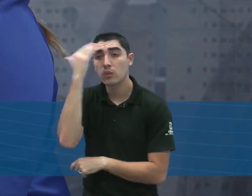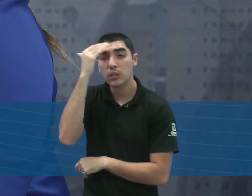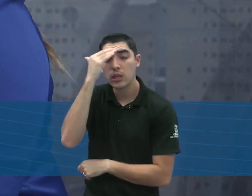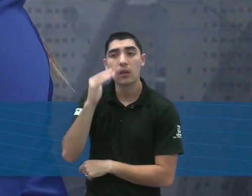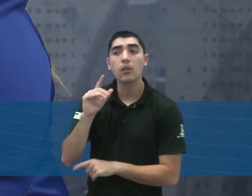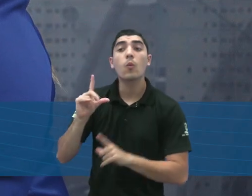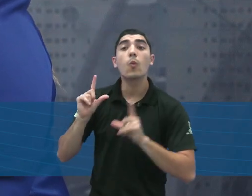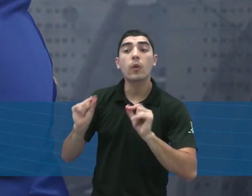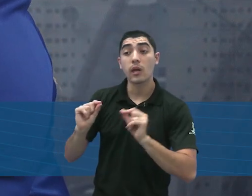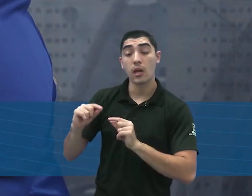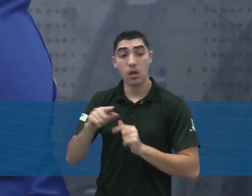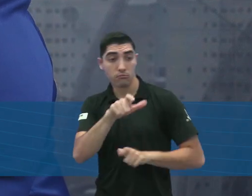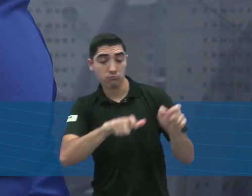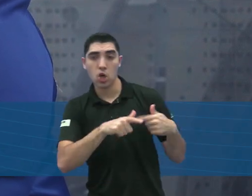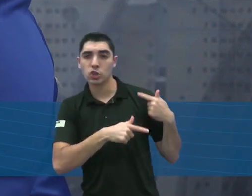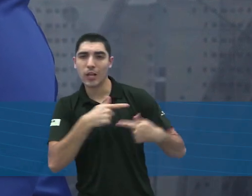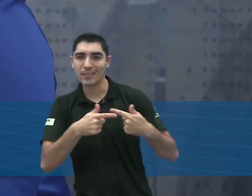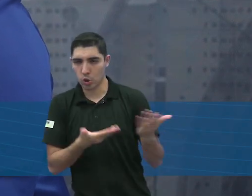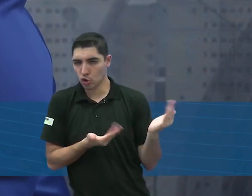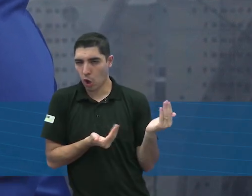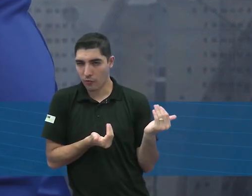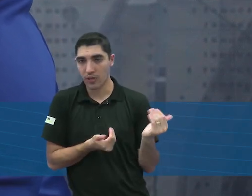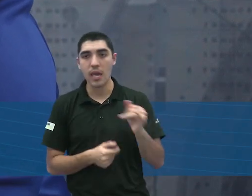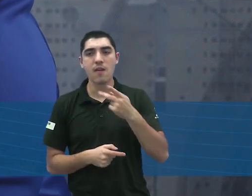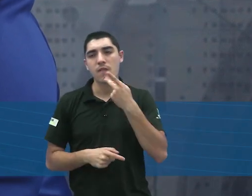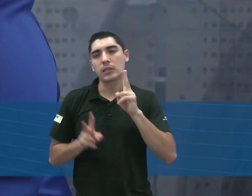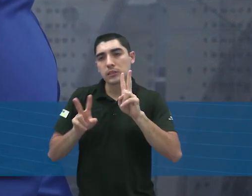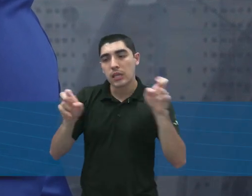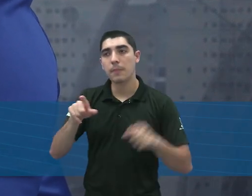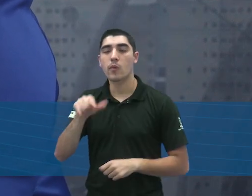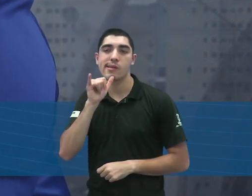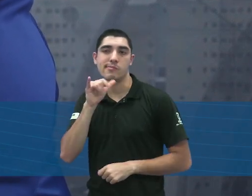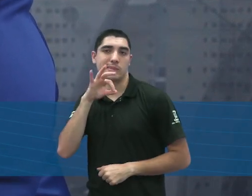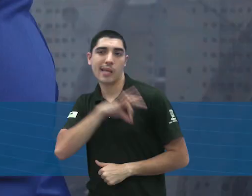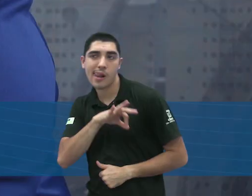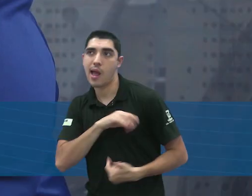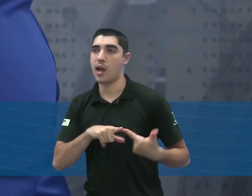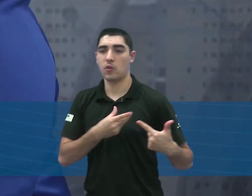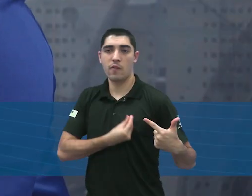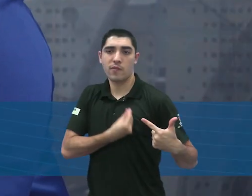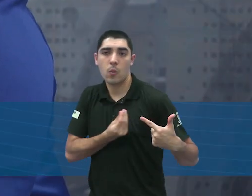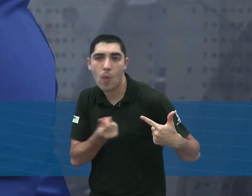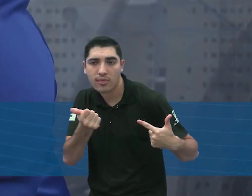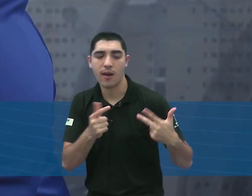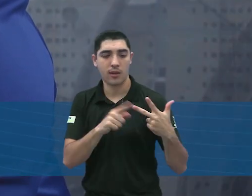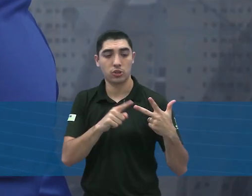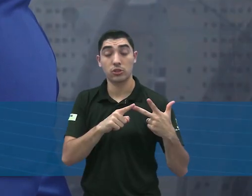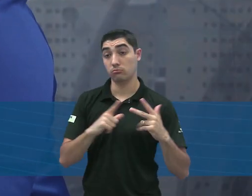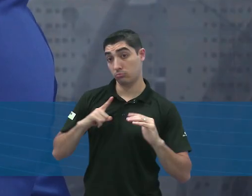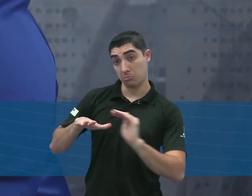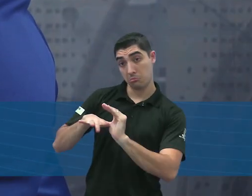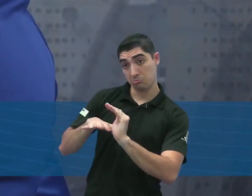de trabalho de gerações mais novas, né? A gente fala muito do salário emocional, da questão da qualidade de vida. O home office está